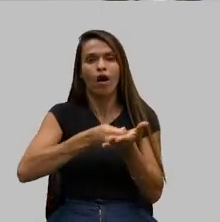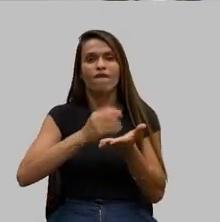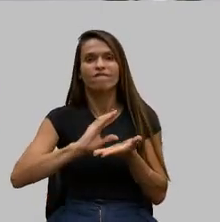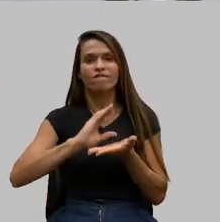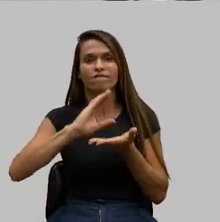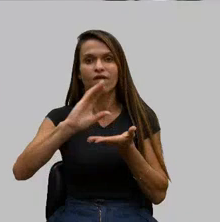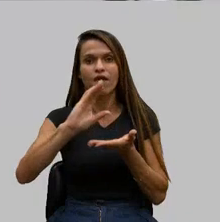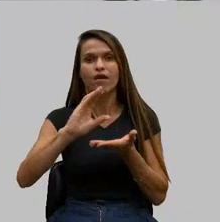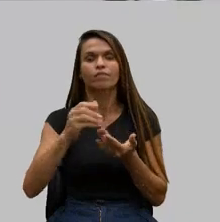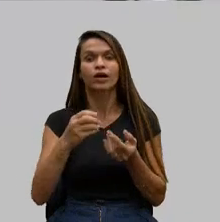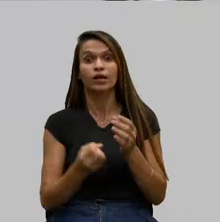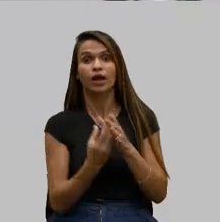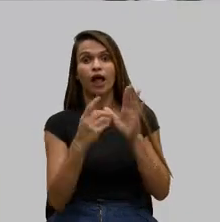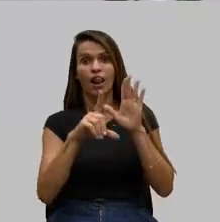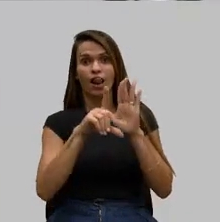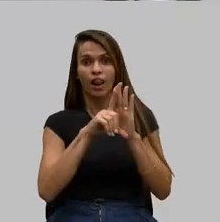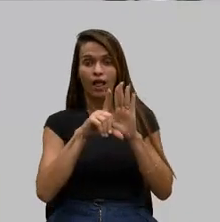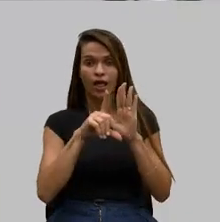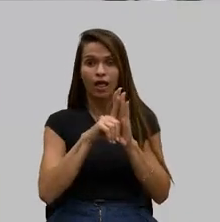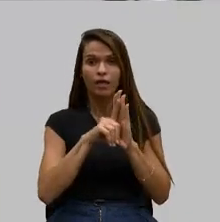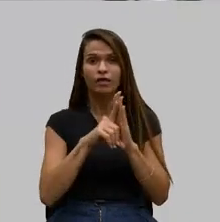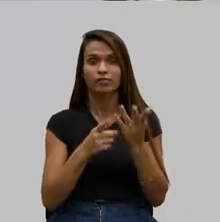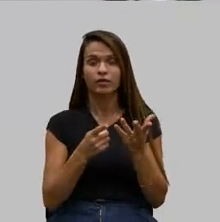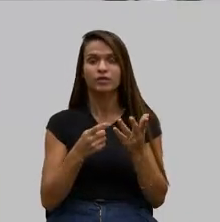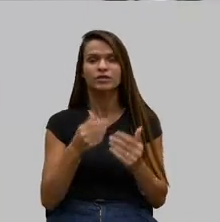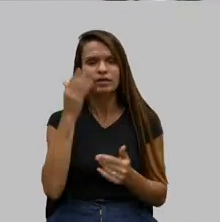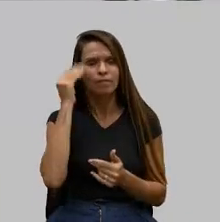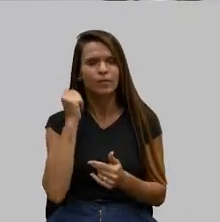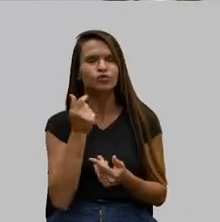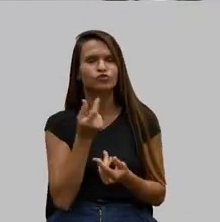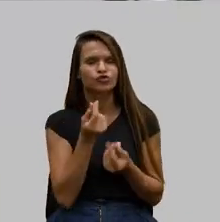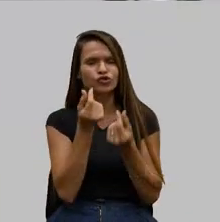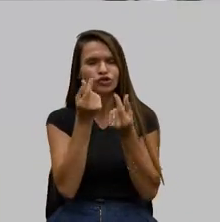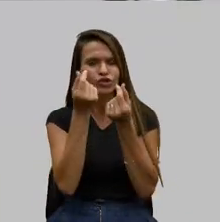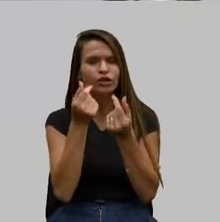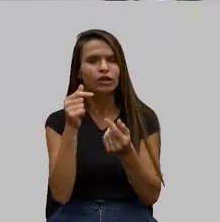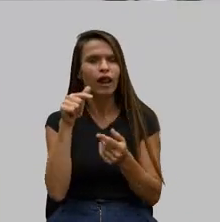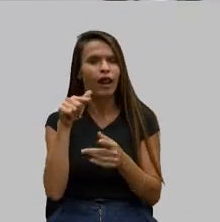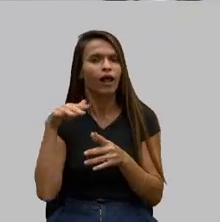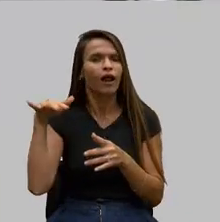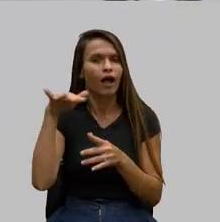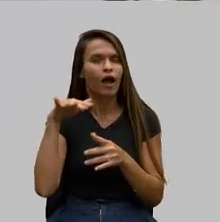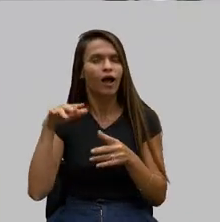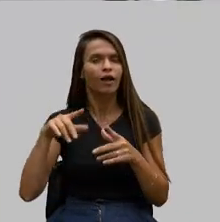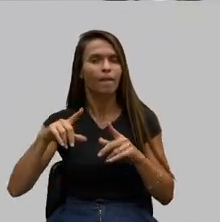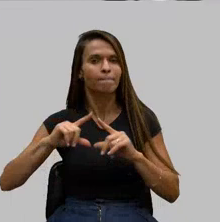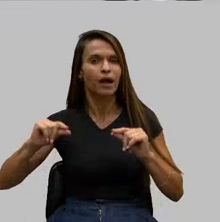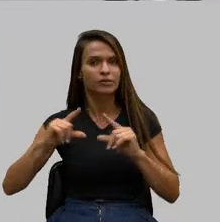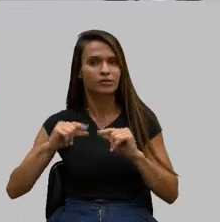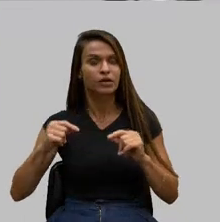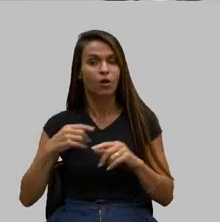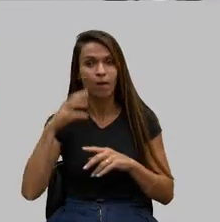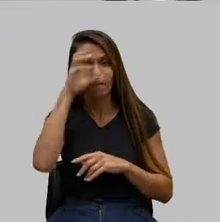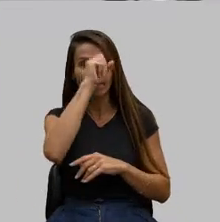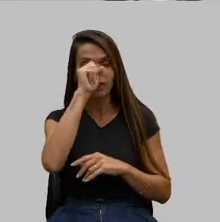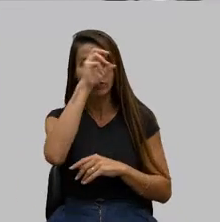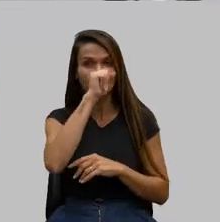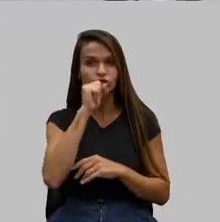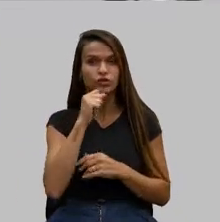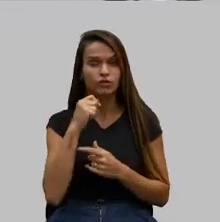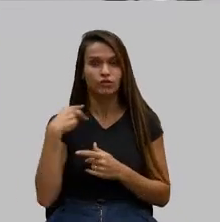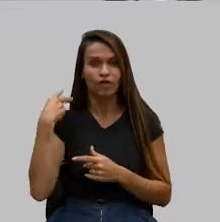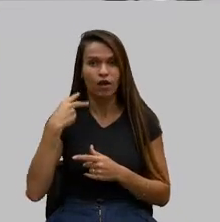e nós temos que saber que o dinheiro está em Brasília eu aprendi depois de 24 anos como vereador que o recurso realmente está em